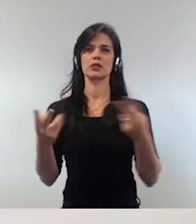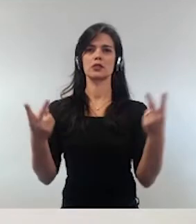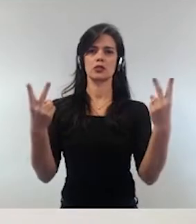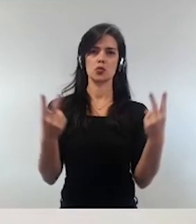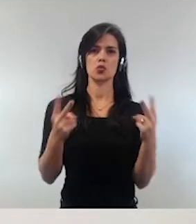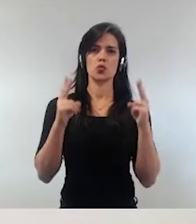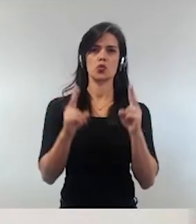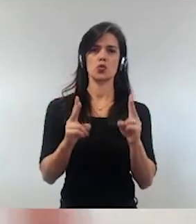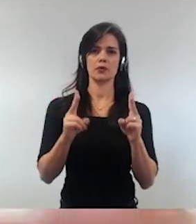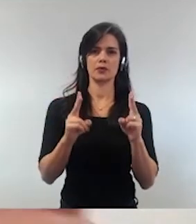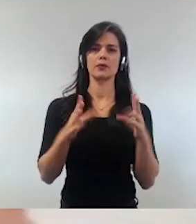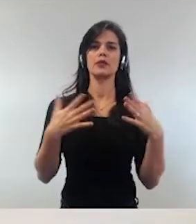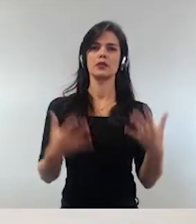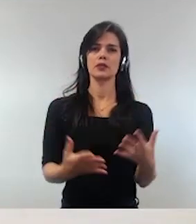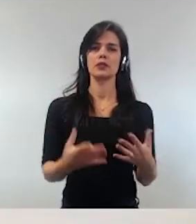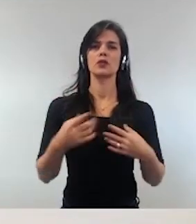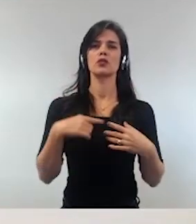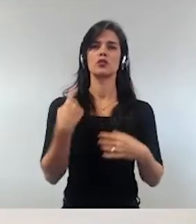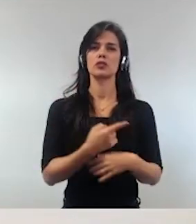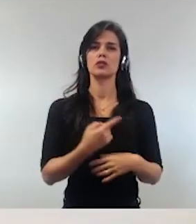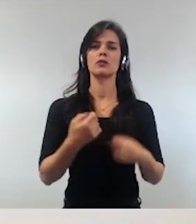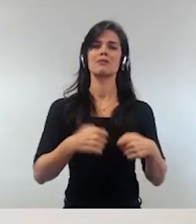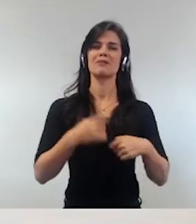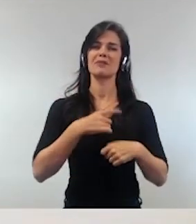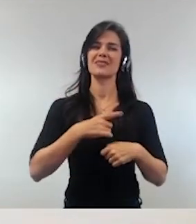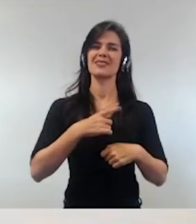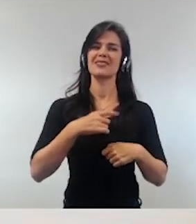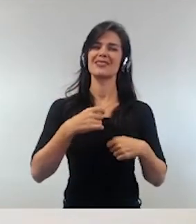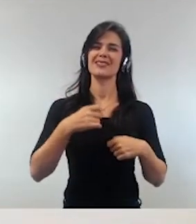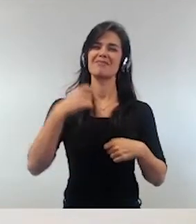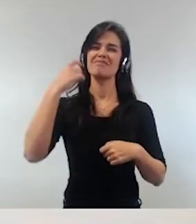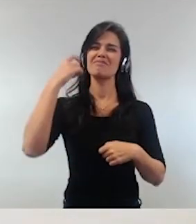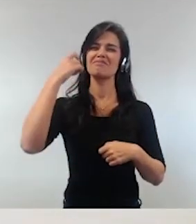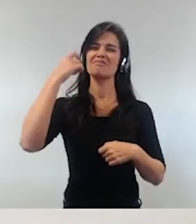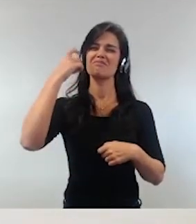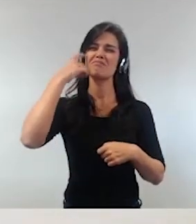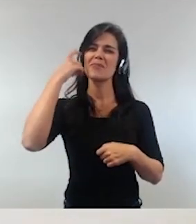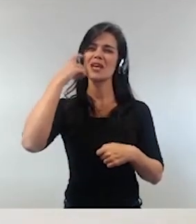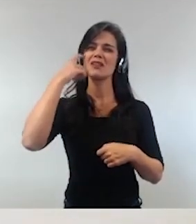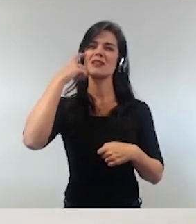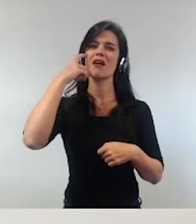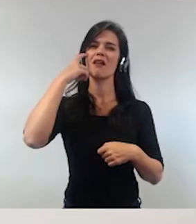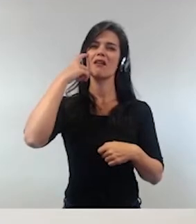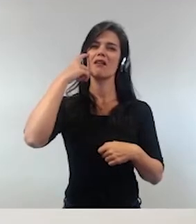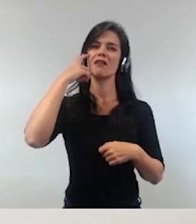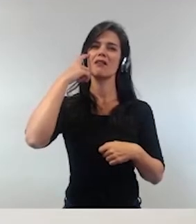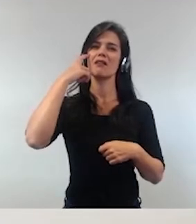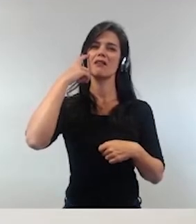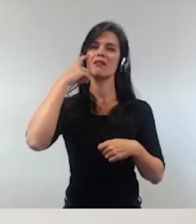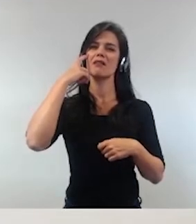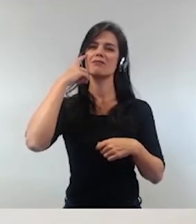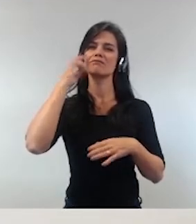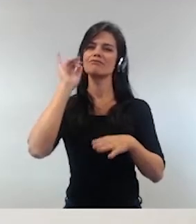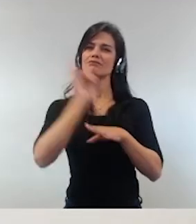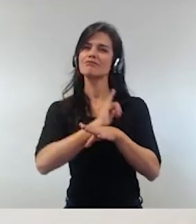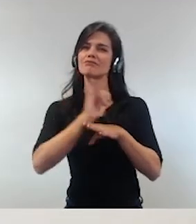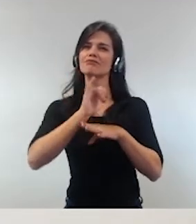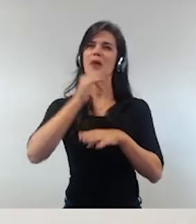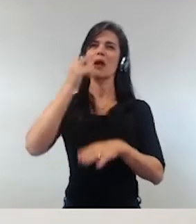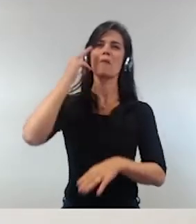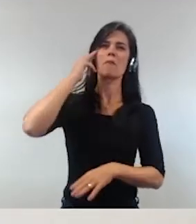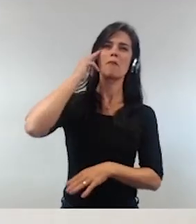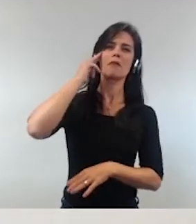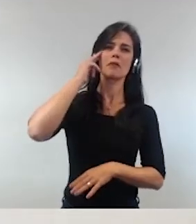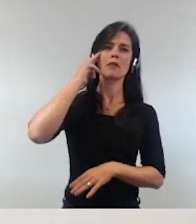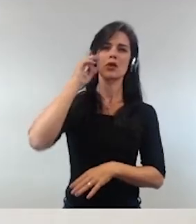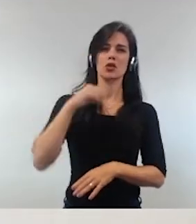outra. Nós temos que pensar que aqueles mecanismos, aquelas hipóteses tradicionais